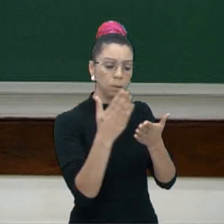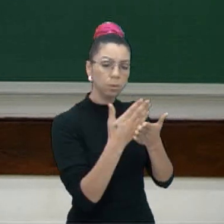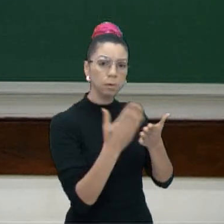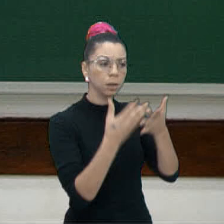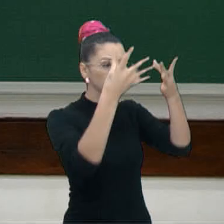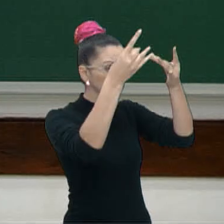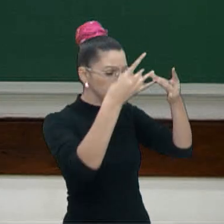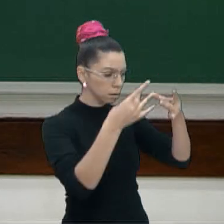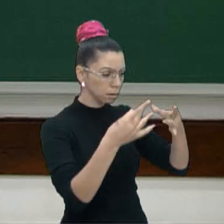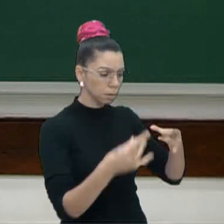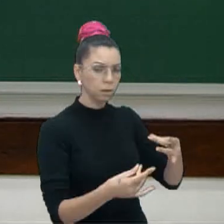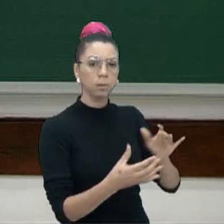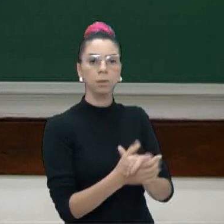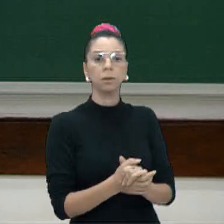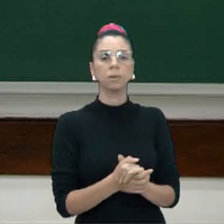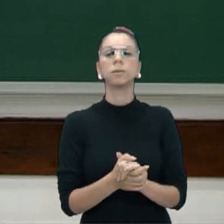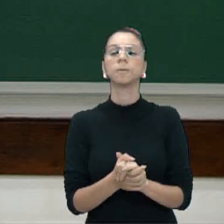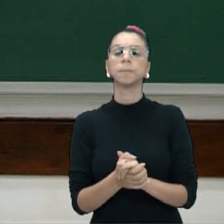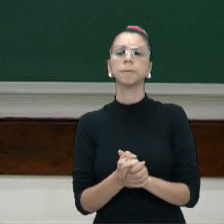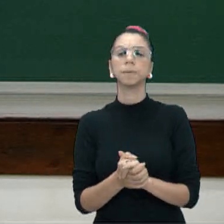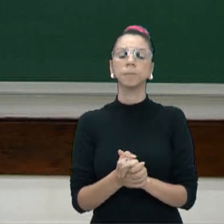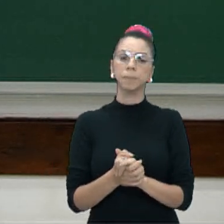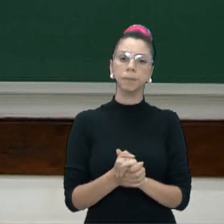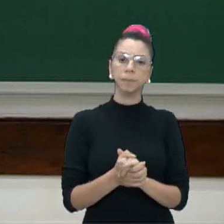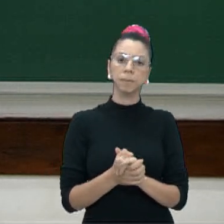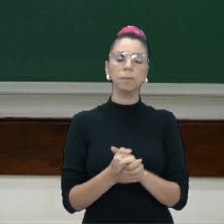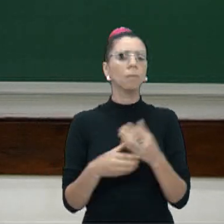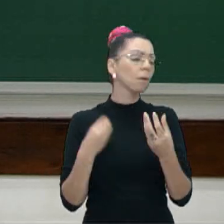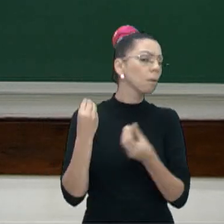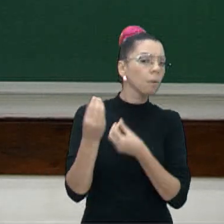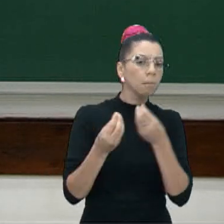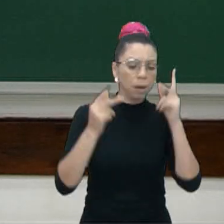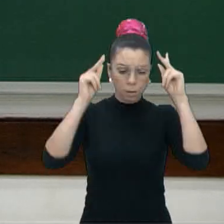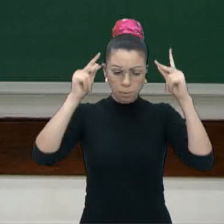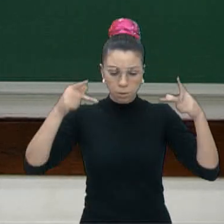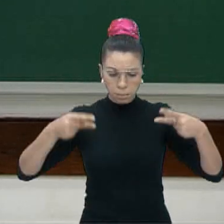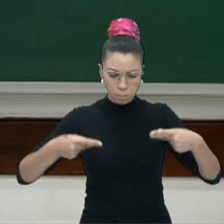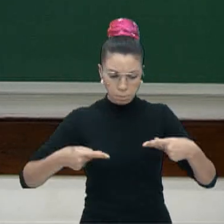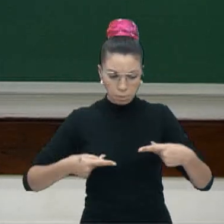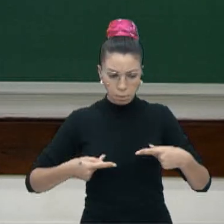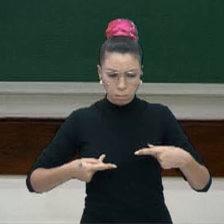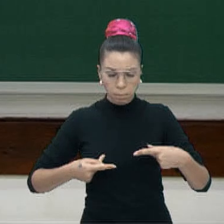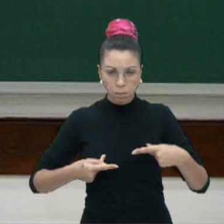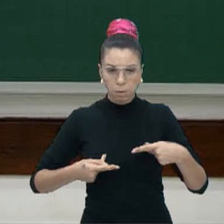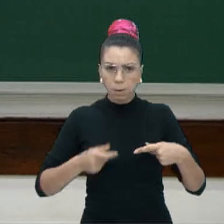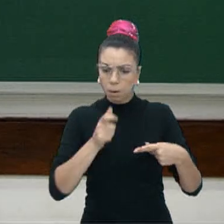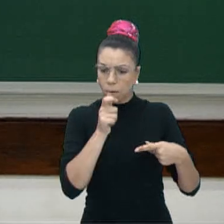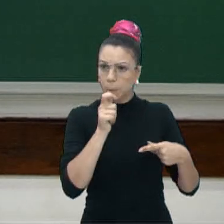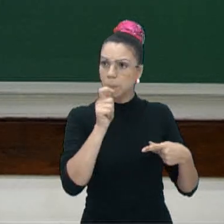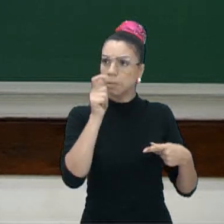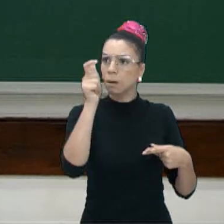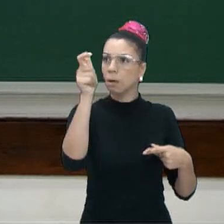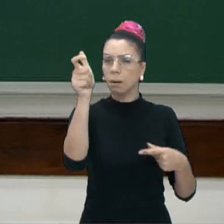e passa a elaborar isso daí. Como é que o ser humano forma essas frases?